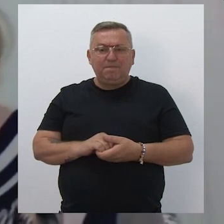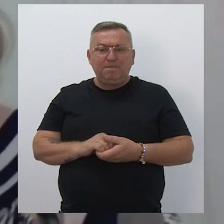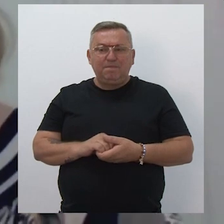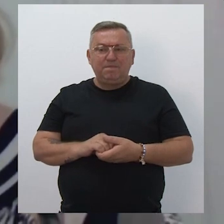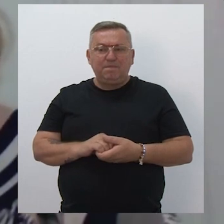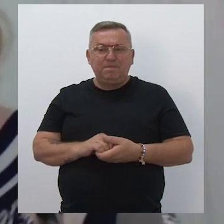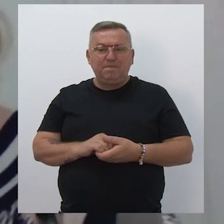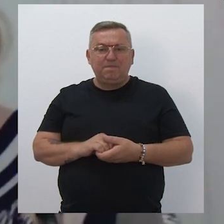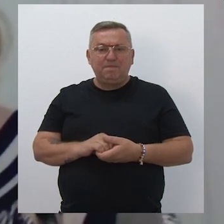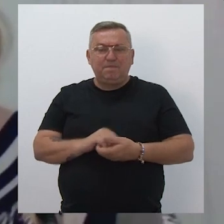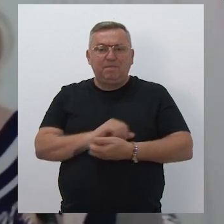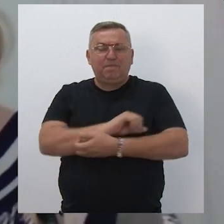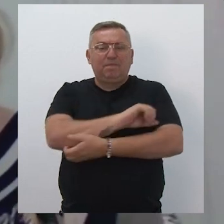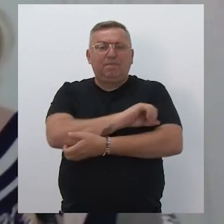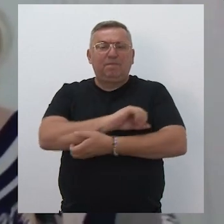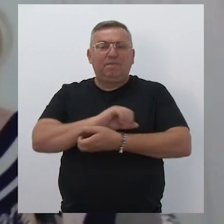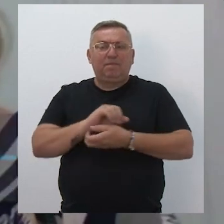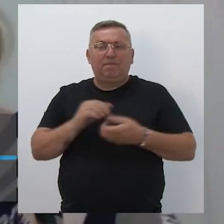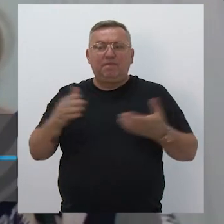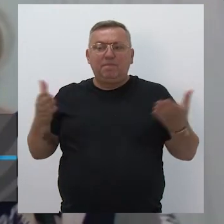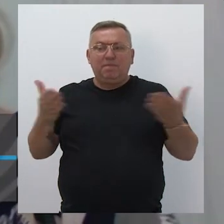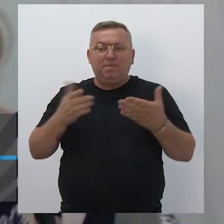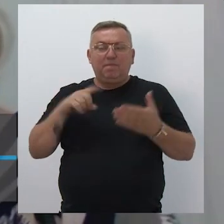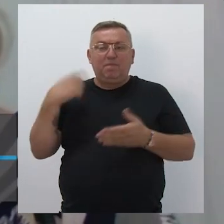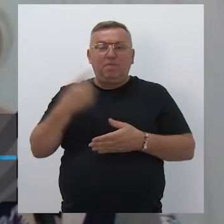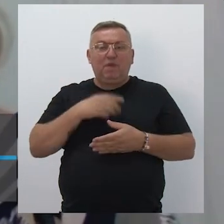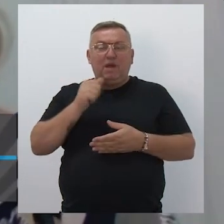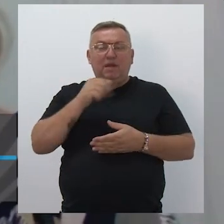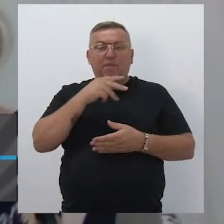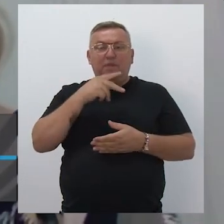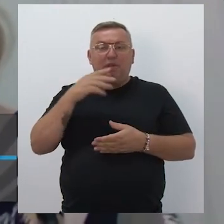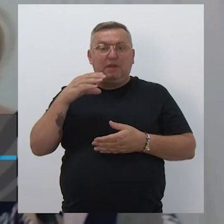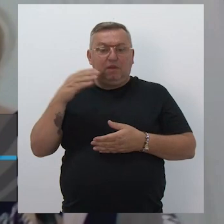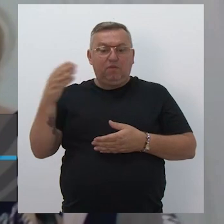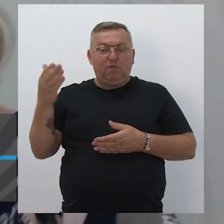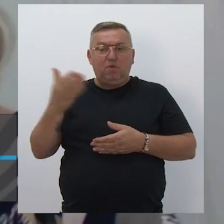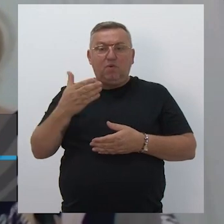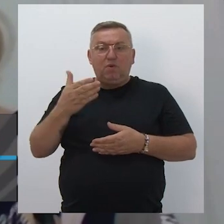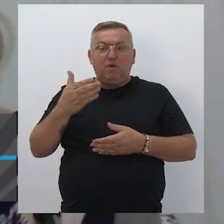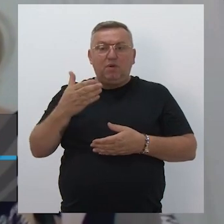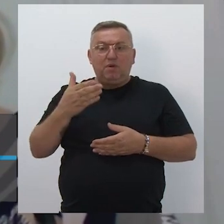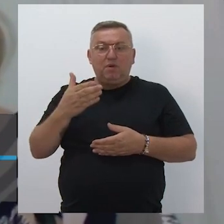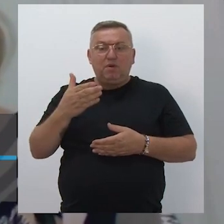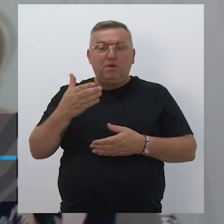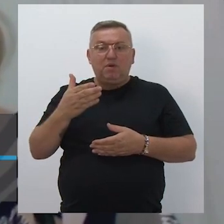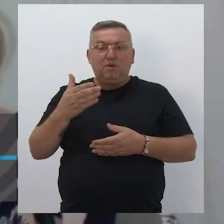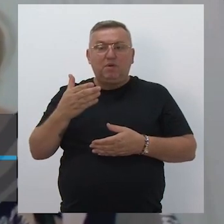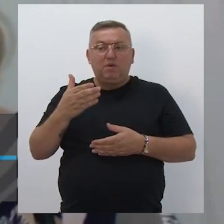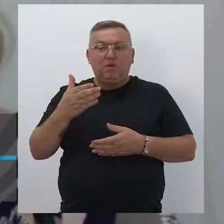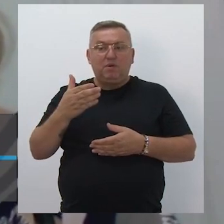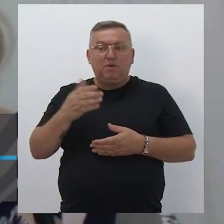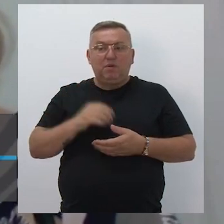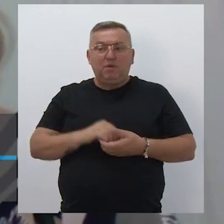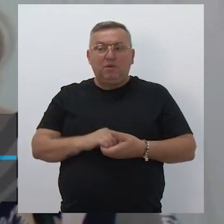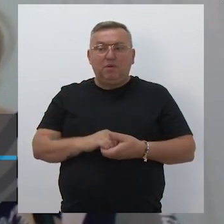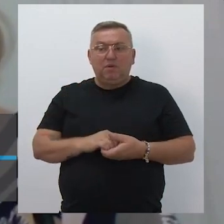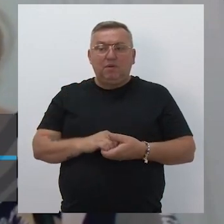Ok, vamos dar início então à nossa TPC de hoje. Hoje estamos